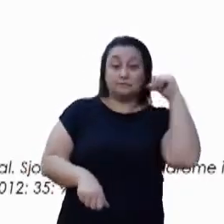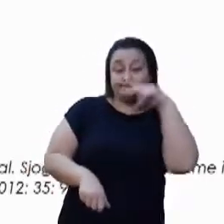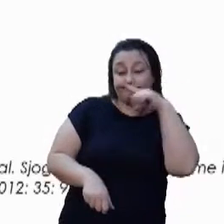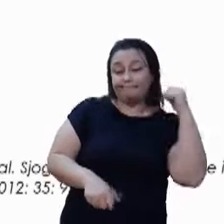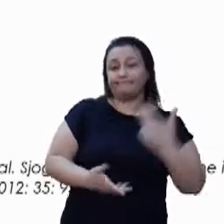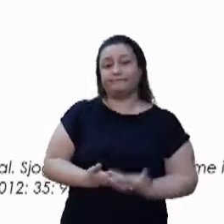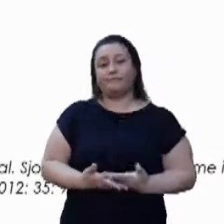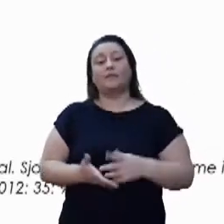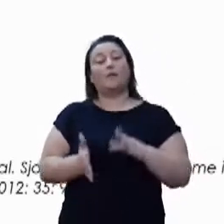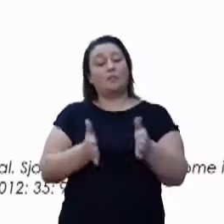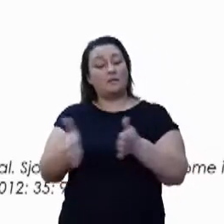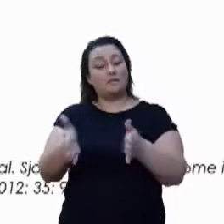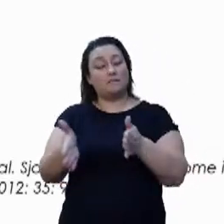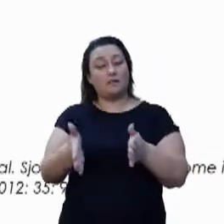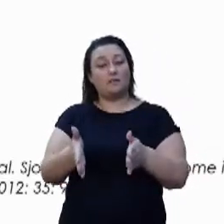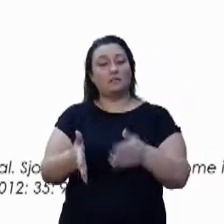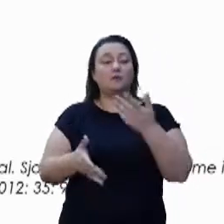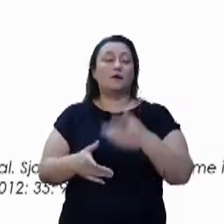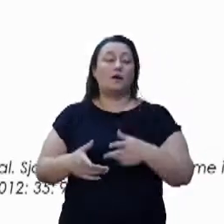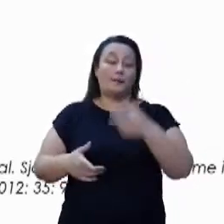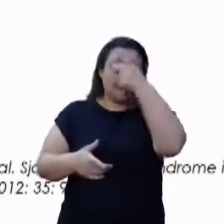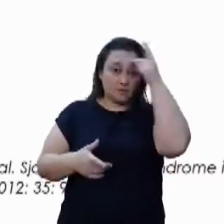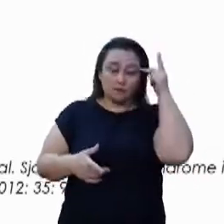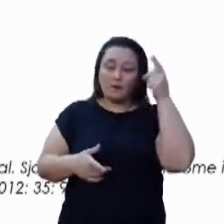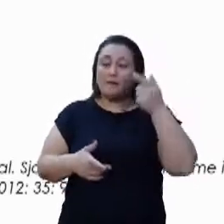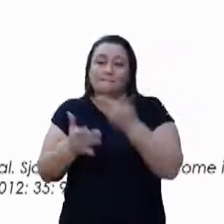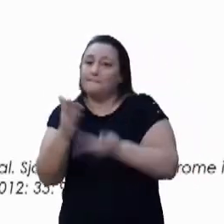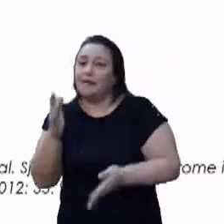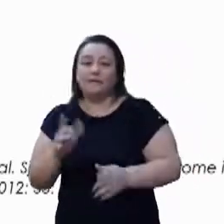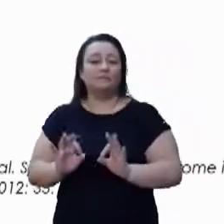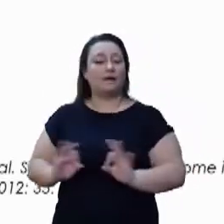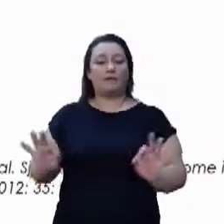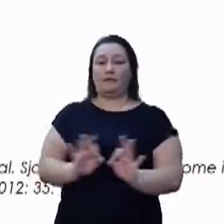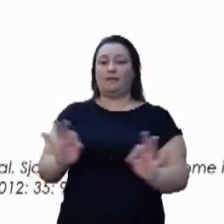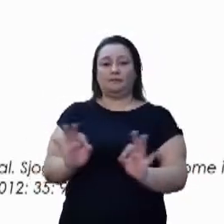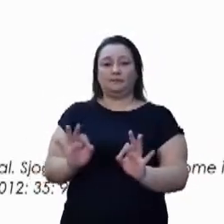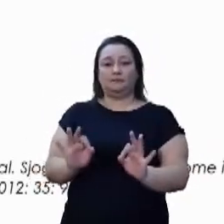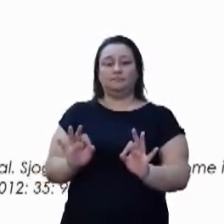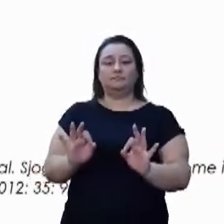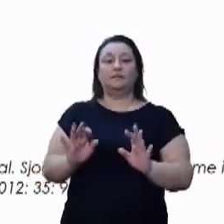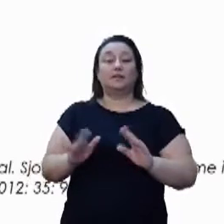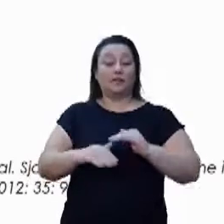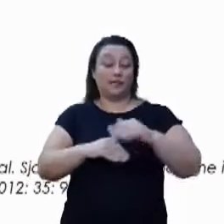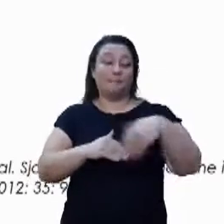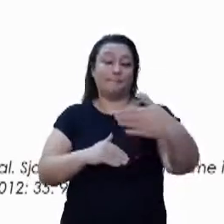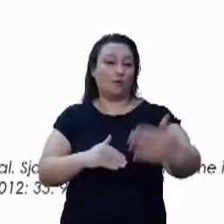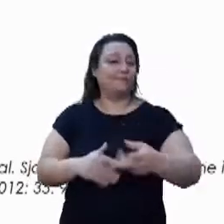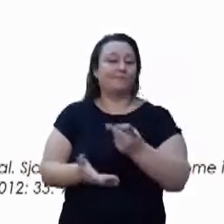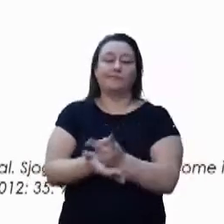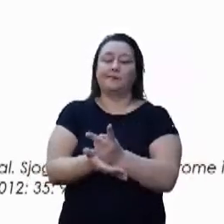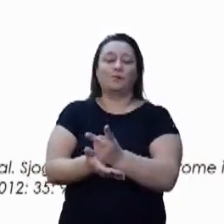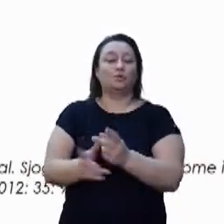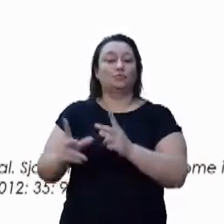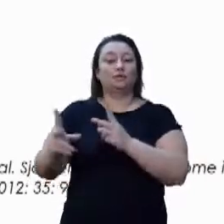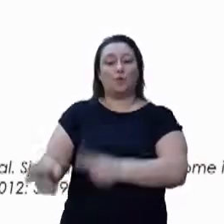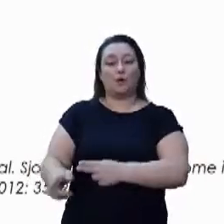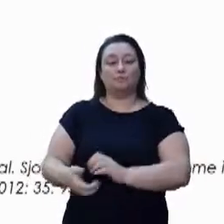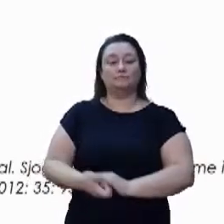Então, a partir desse momento, os pacientes não têm mais perda do que já foi adquirido, a partir da adolescência, um quadro relativamente